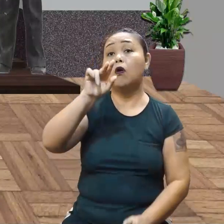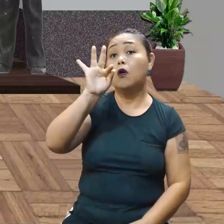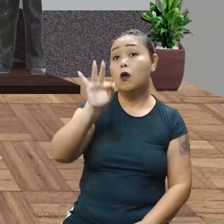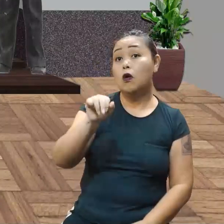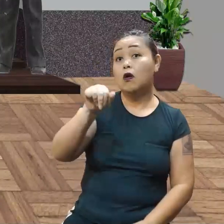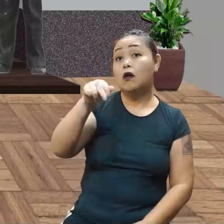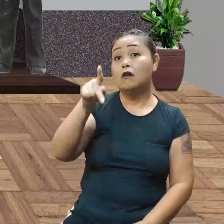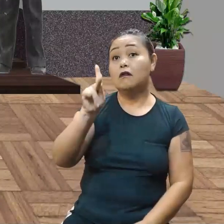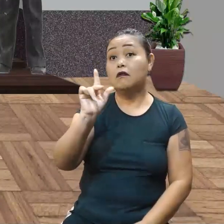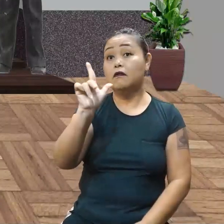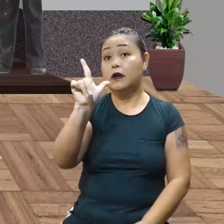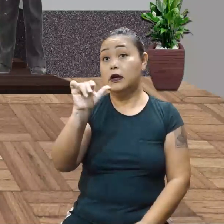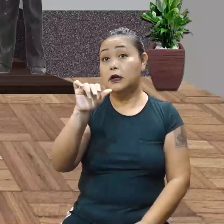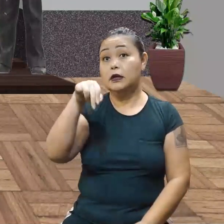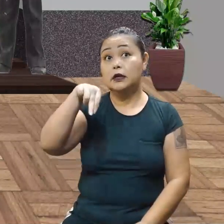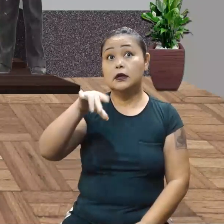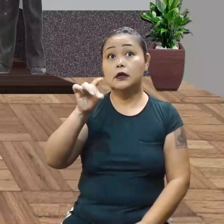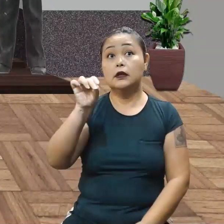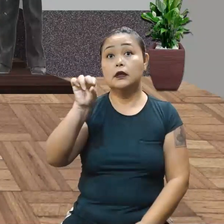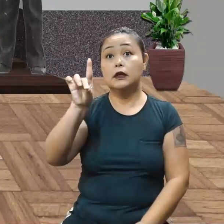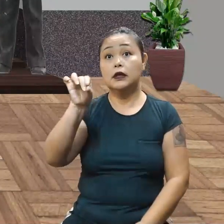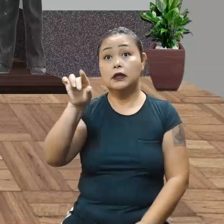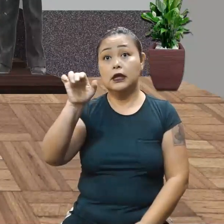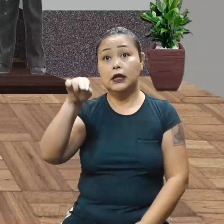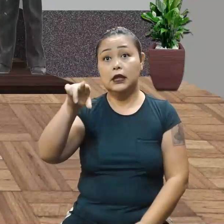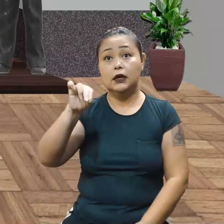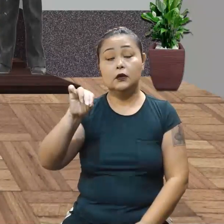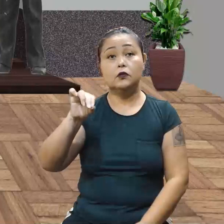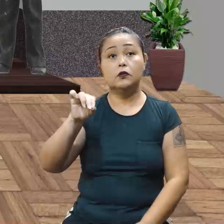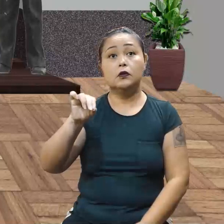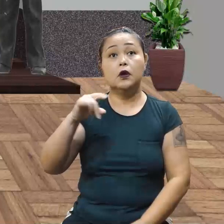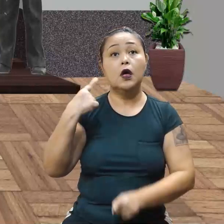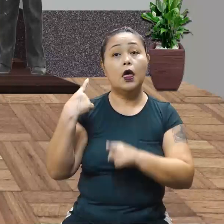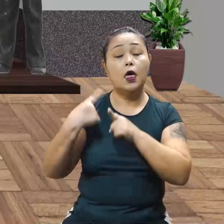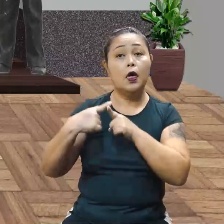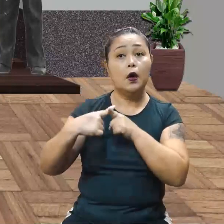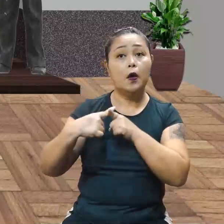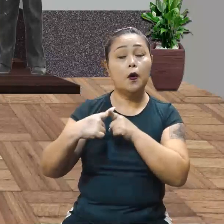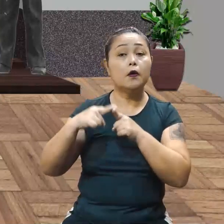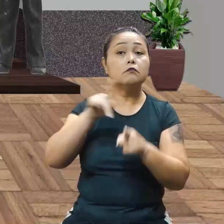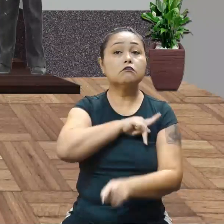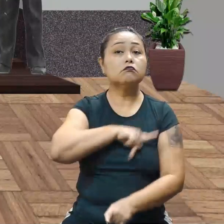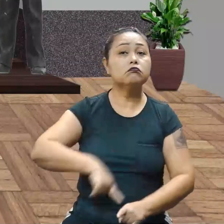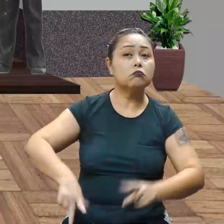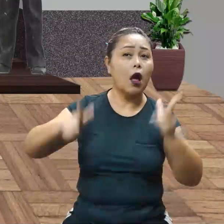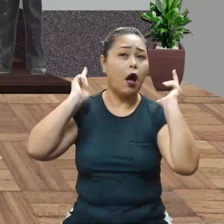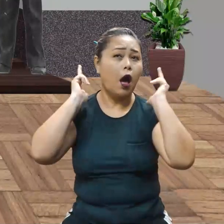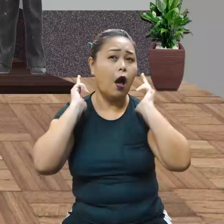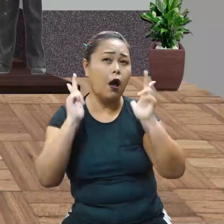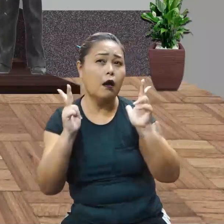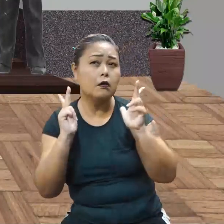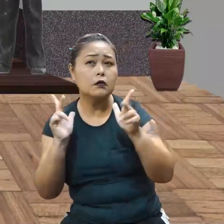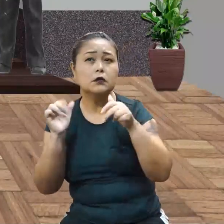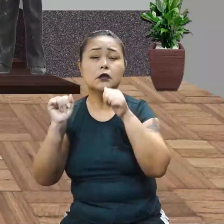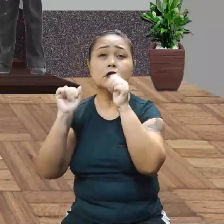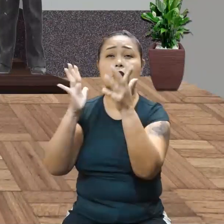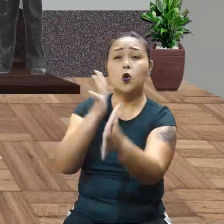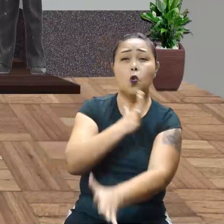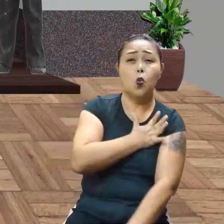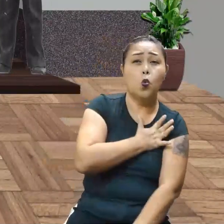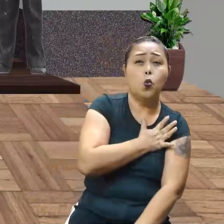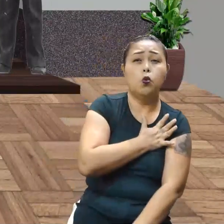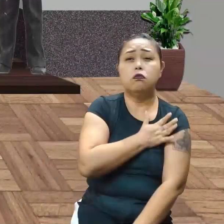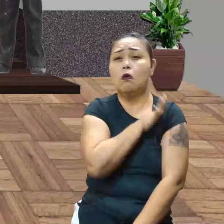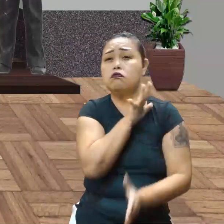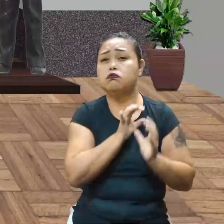Não confundam eles, tá? Porque quem era o presidente aventureiro que gostava